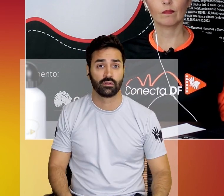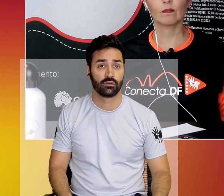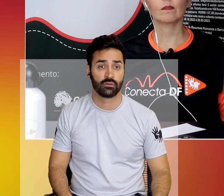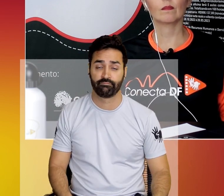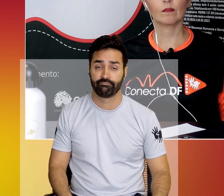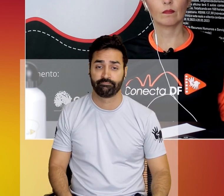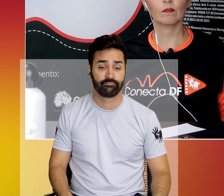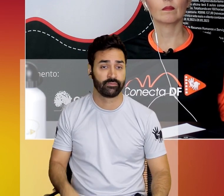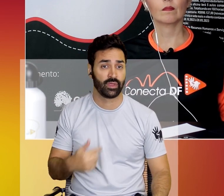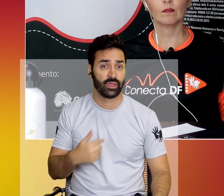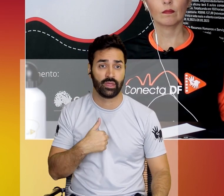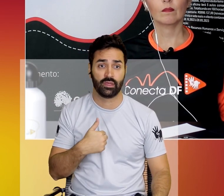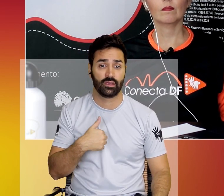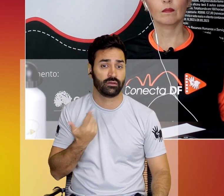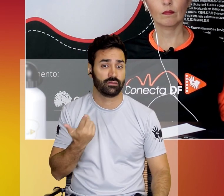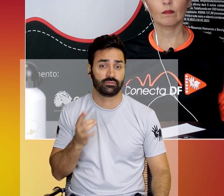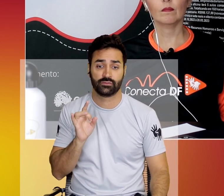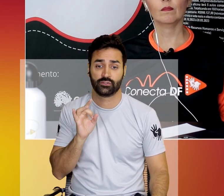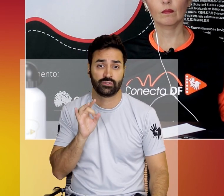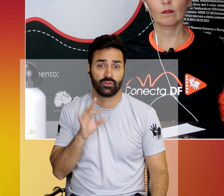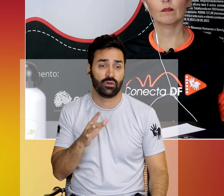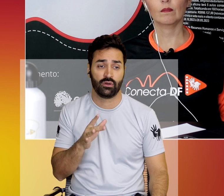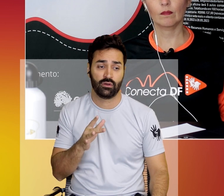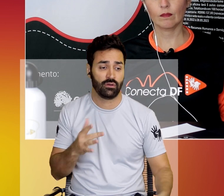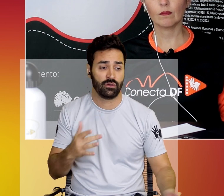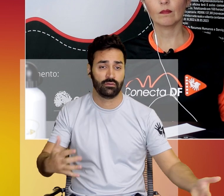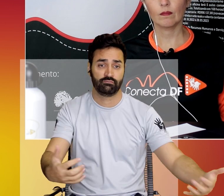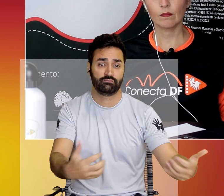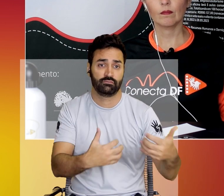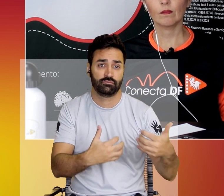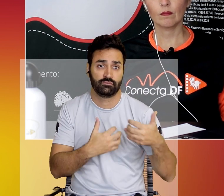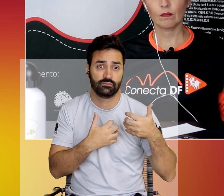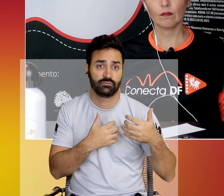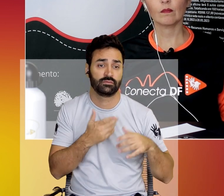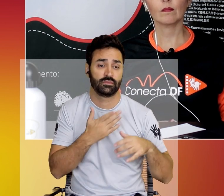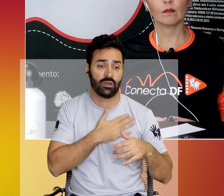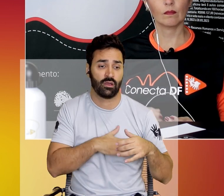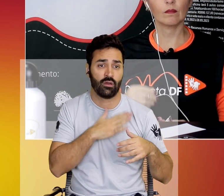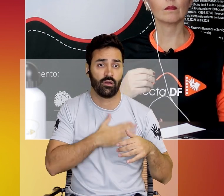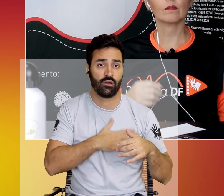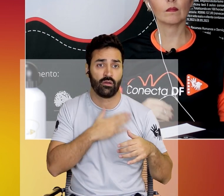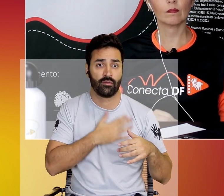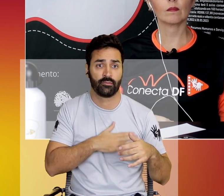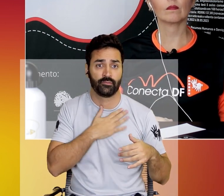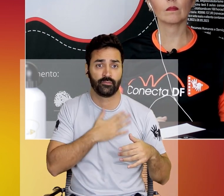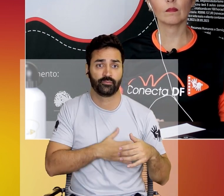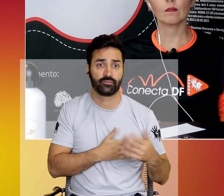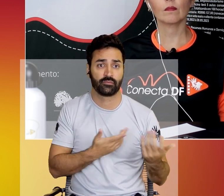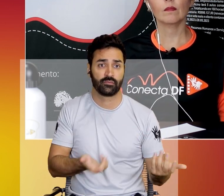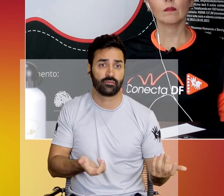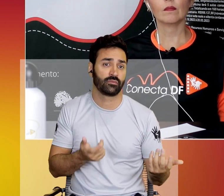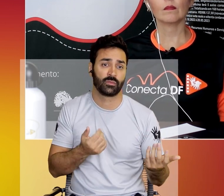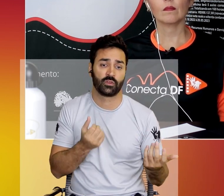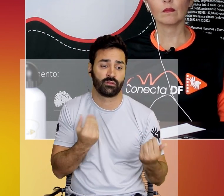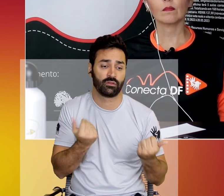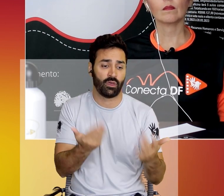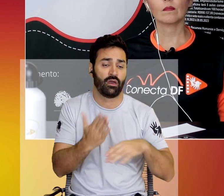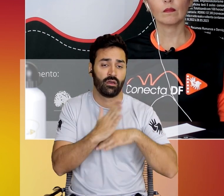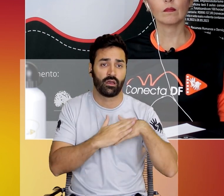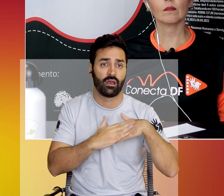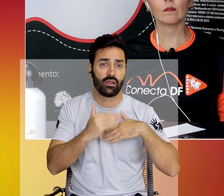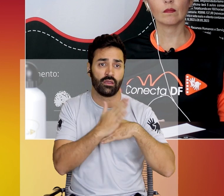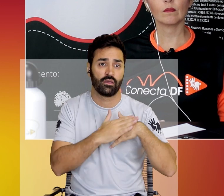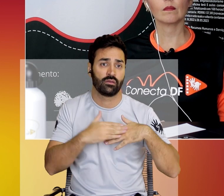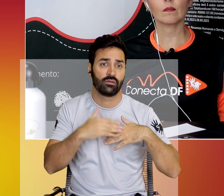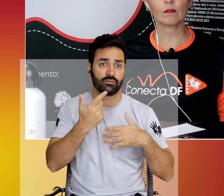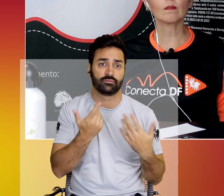podia fazer era trazer ela para perto, né? E acalmá-la de algum jeito, com um gesto de carinho, né? Com